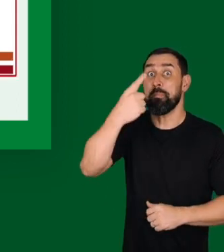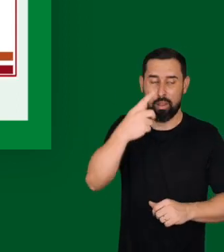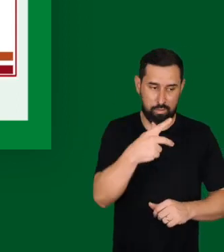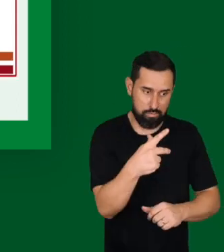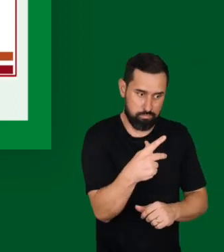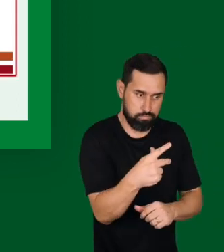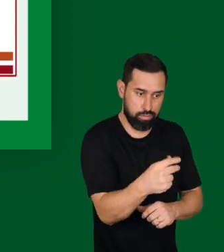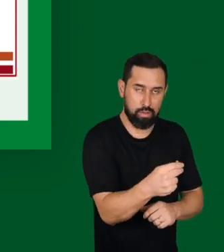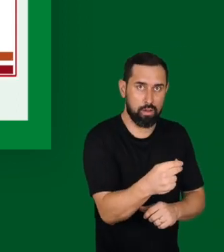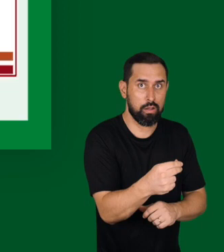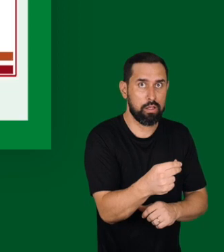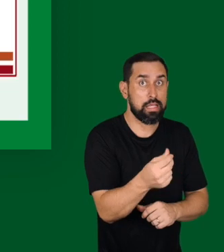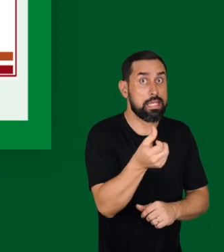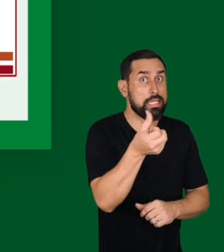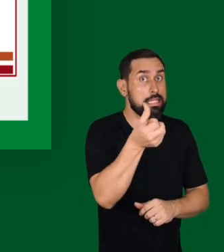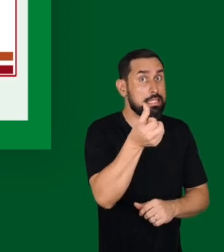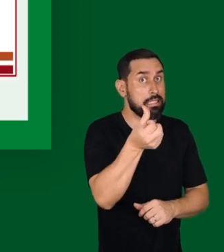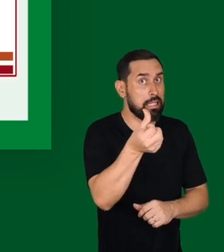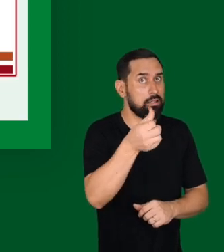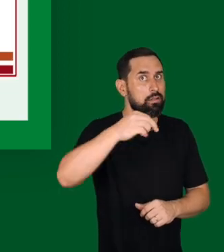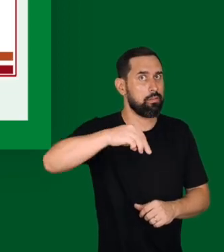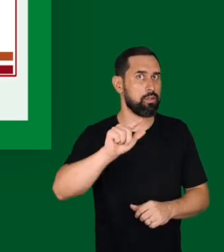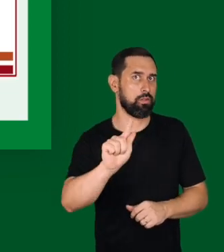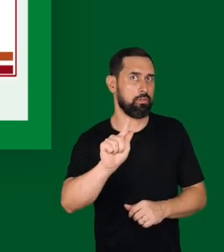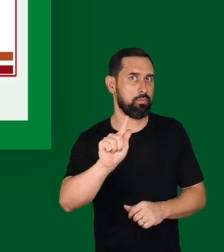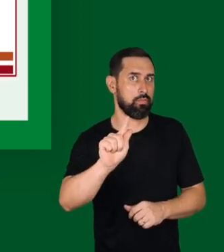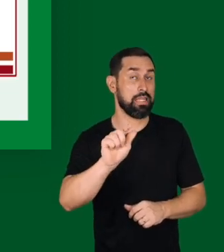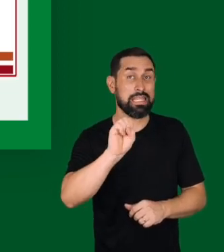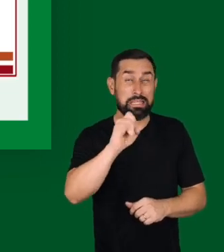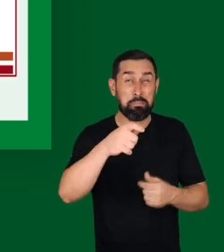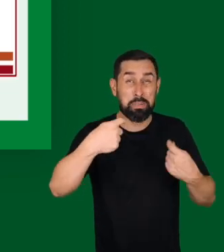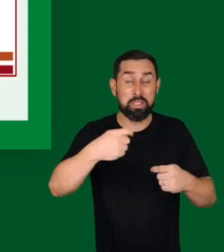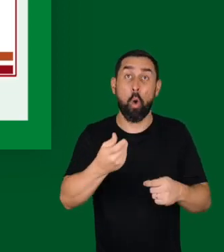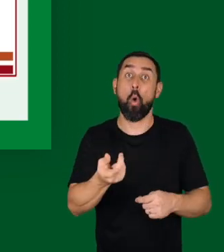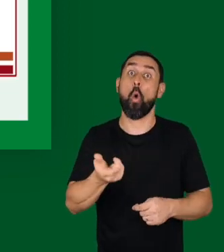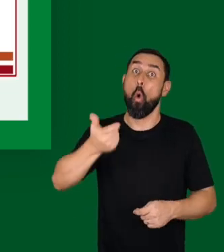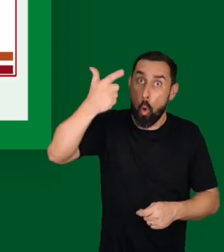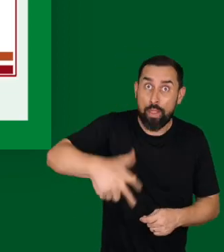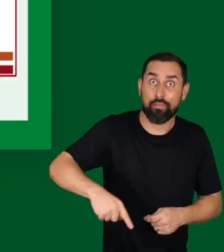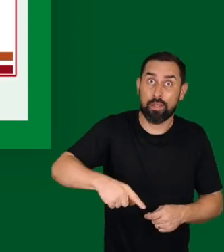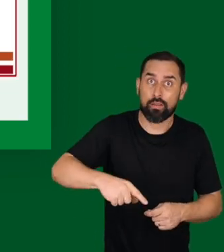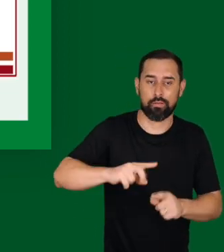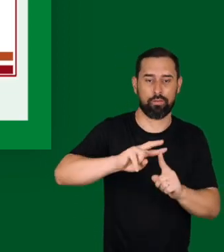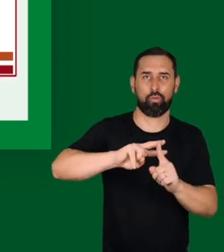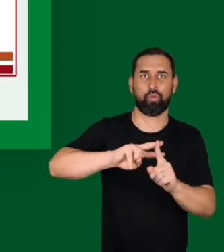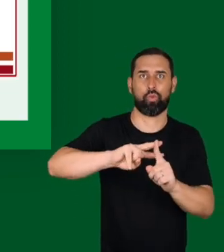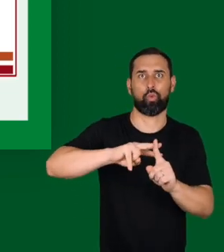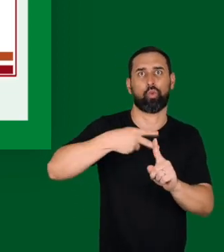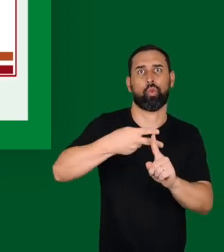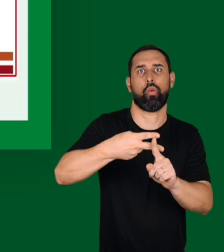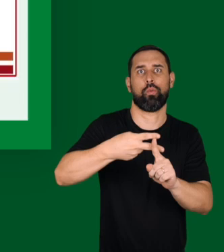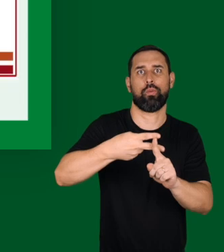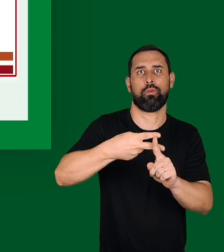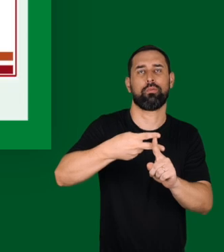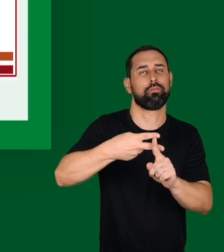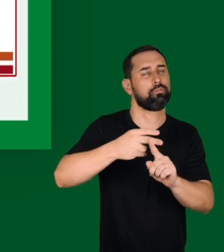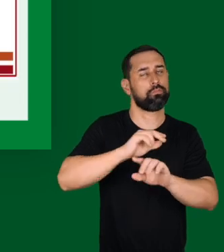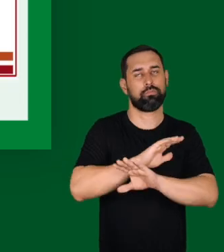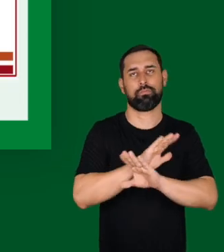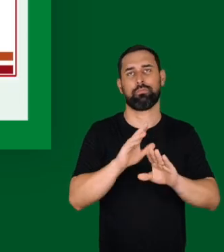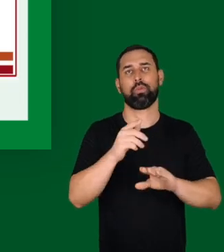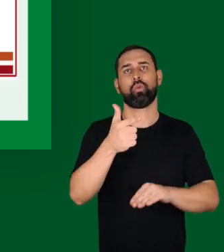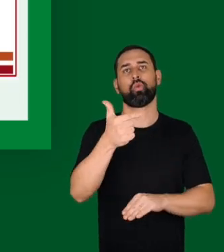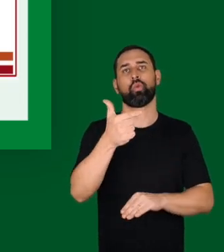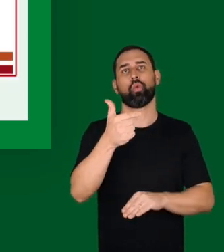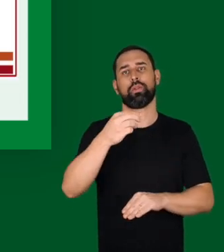quilo, máximo da primeira dose 6 mg, igual ao adulto. E se você tiver que repetir, você só repete